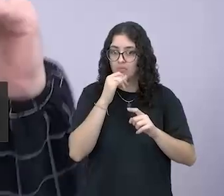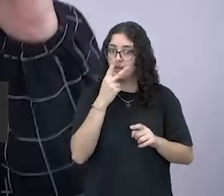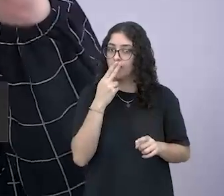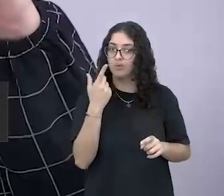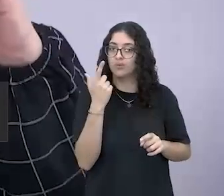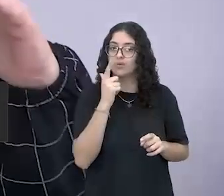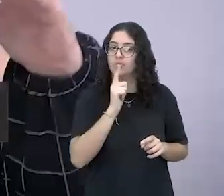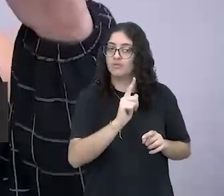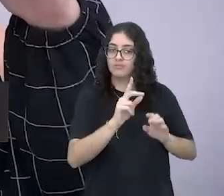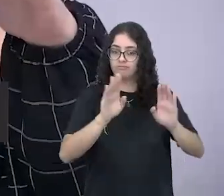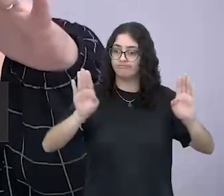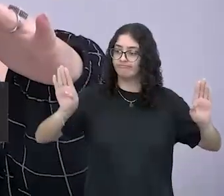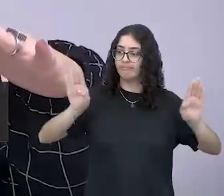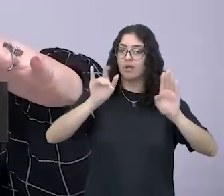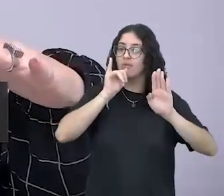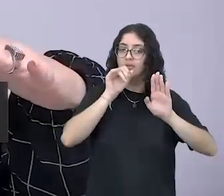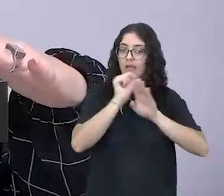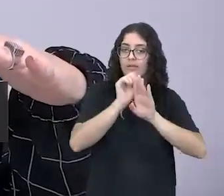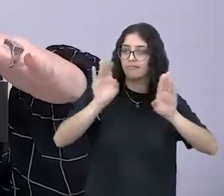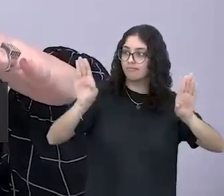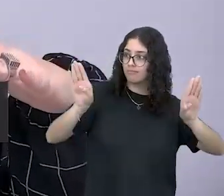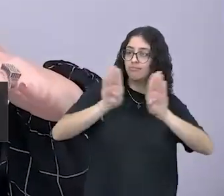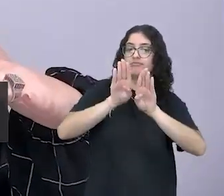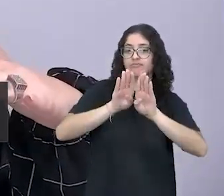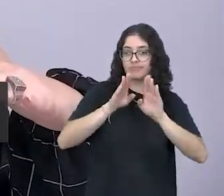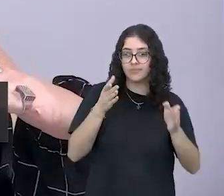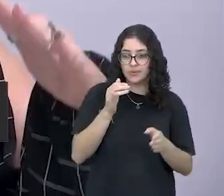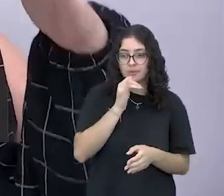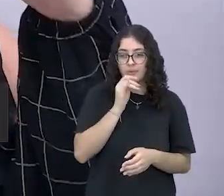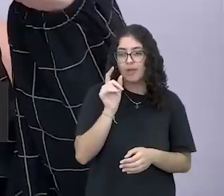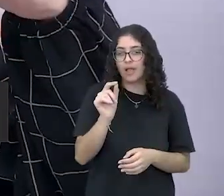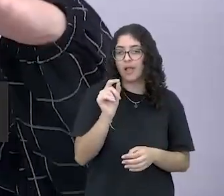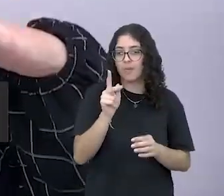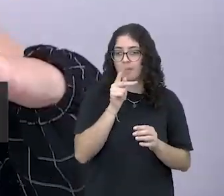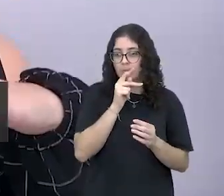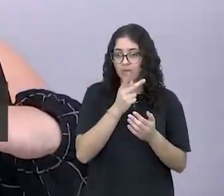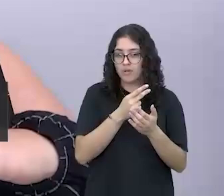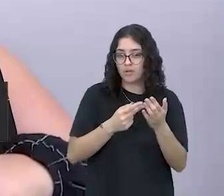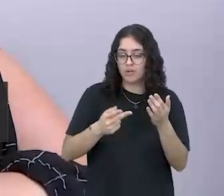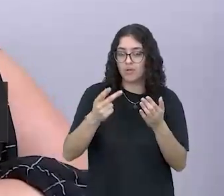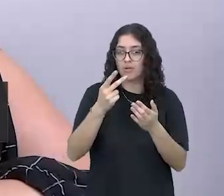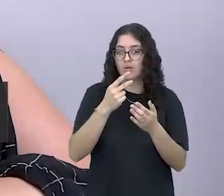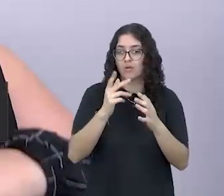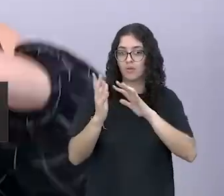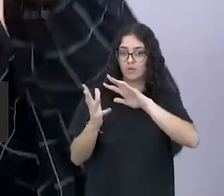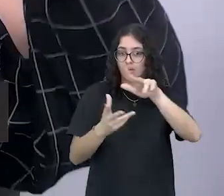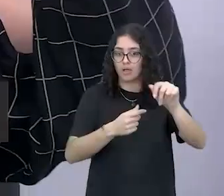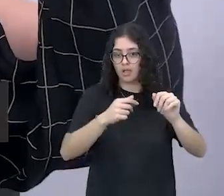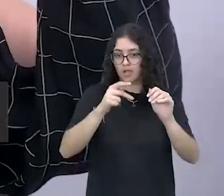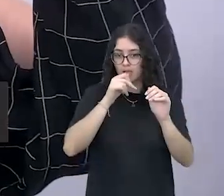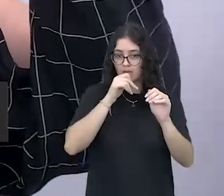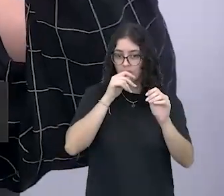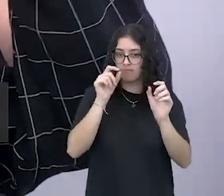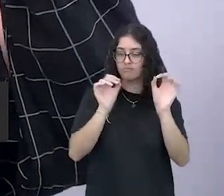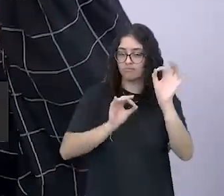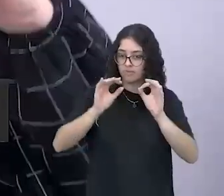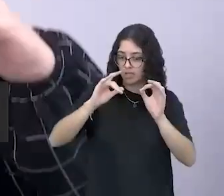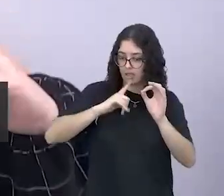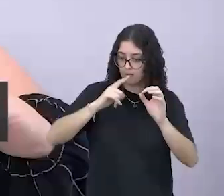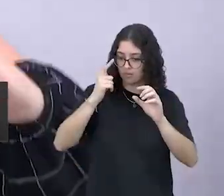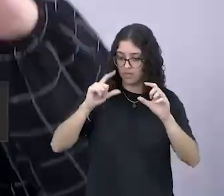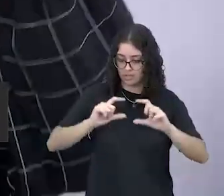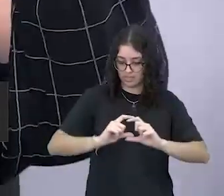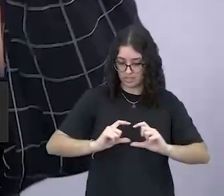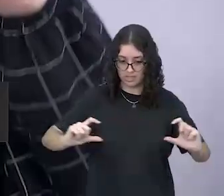nele. Então, que foi pensado nessa parte do desenho universal? Fazer o sensor embaixo e em cima, que aí